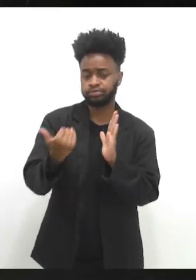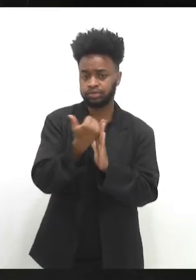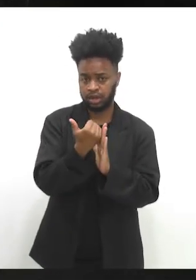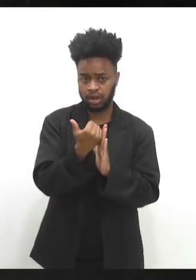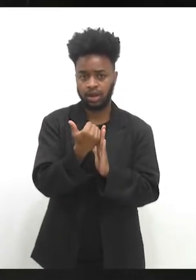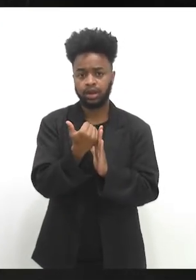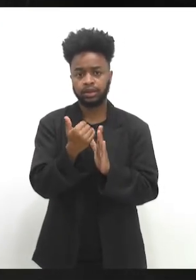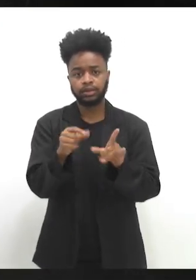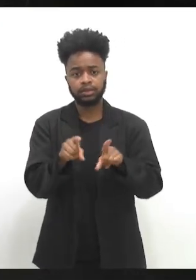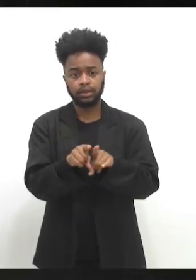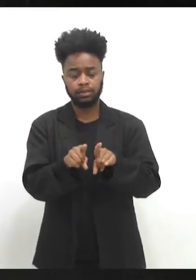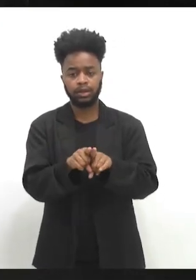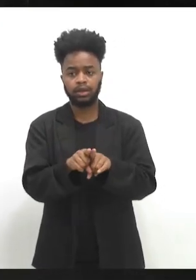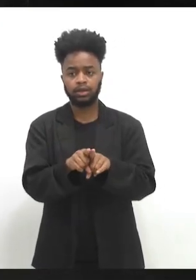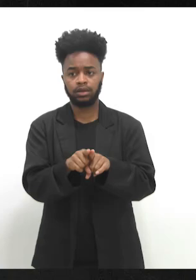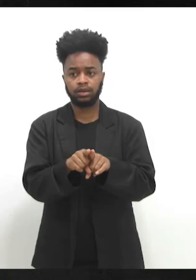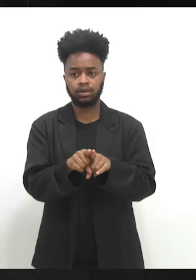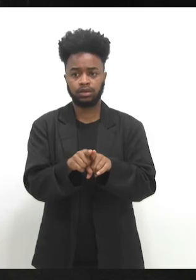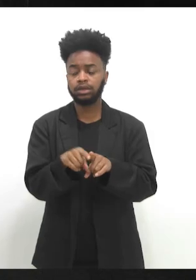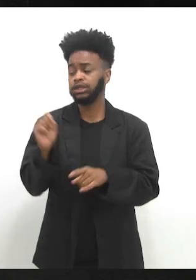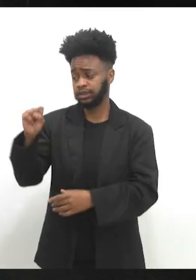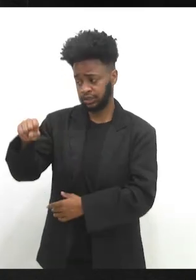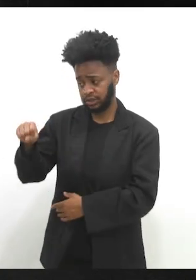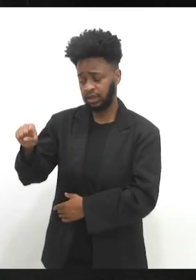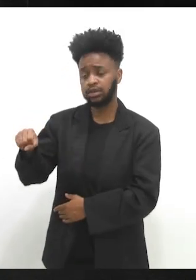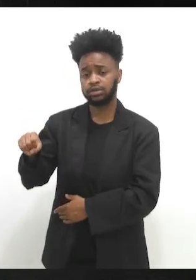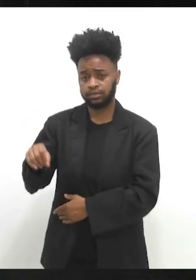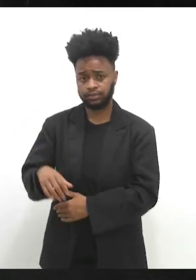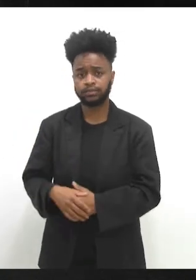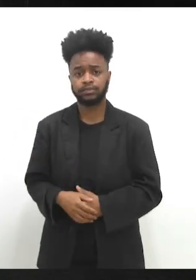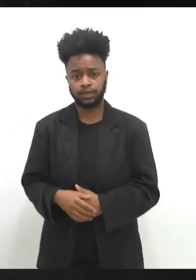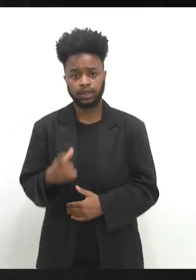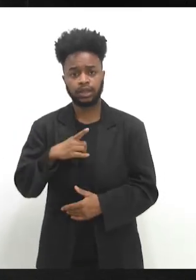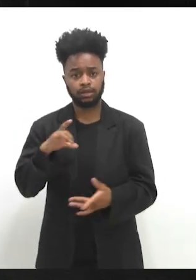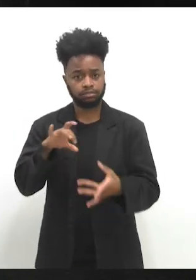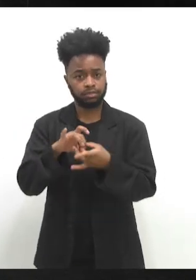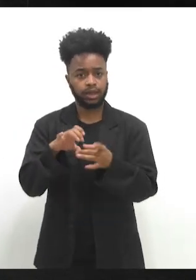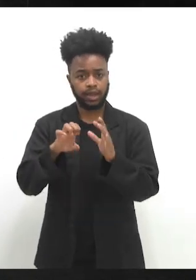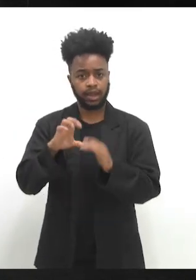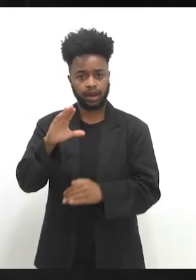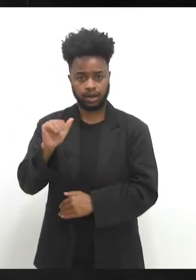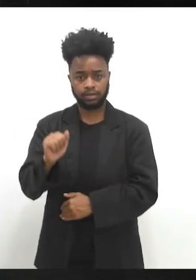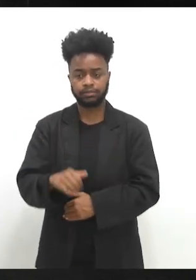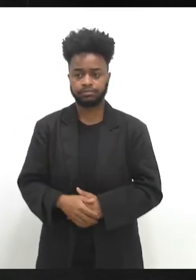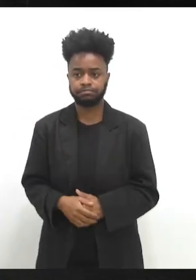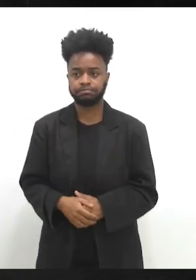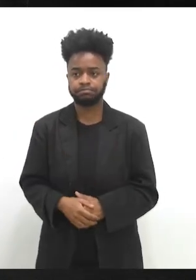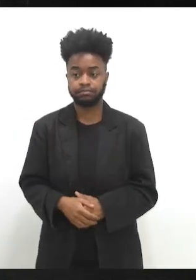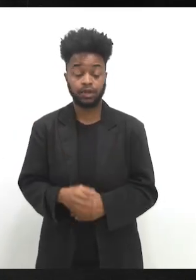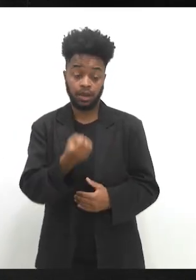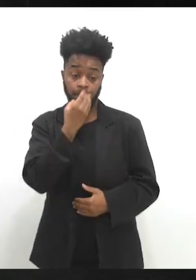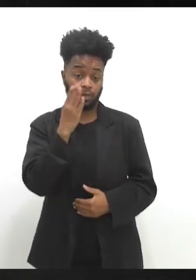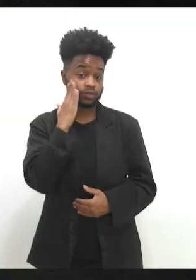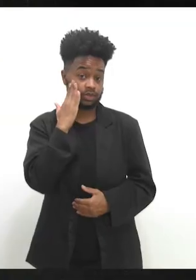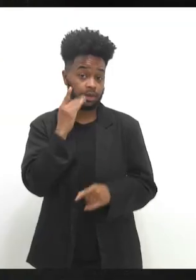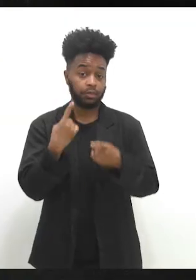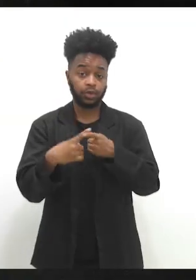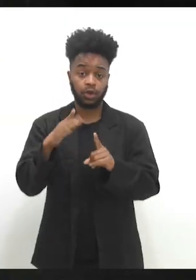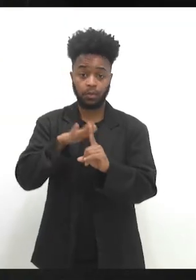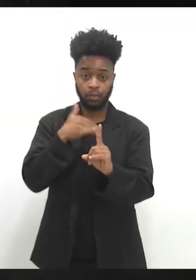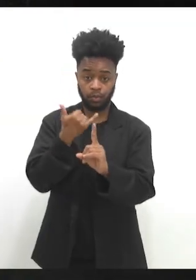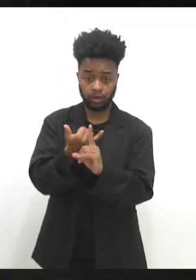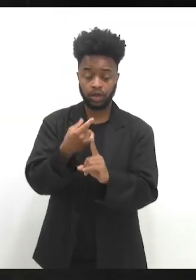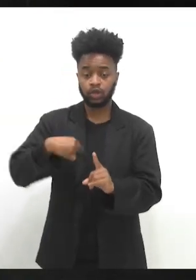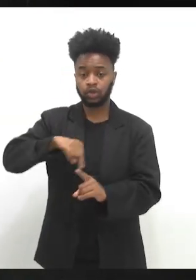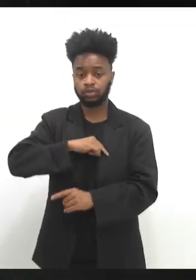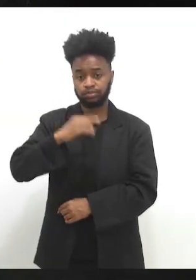agressiva, e isso é algo que é... Sim, isso sim também tem punição no ECA, perfeito. né? É bom saber, porque o bullying é uma